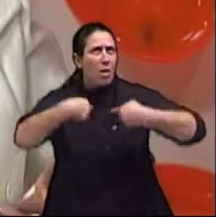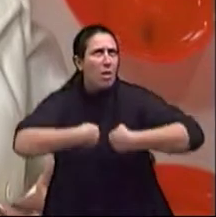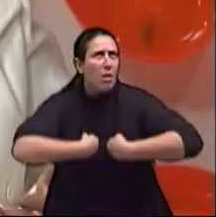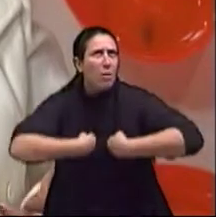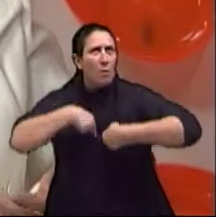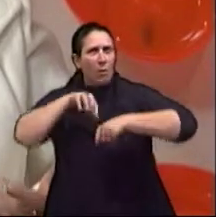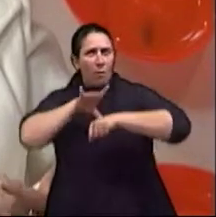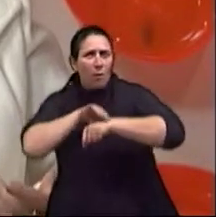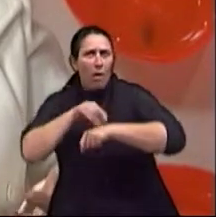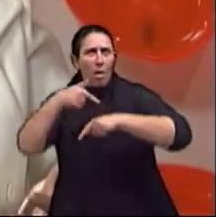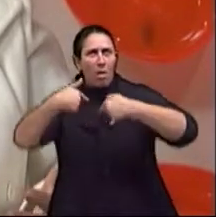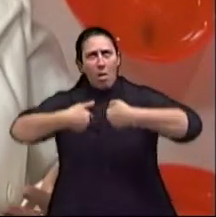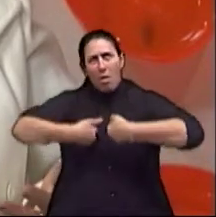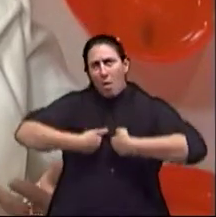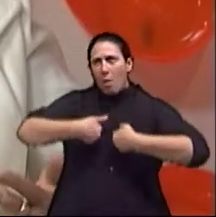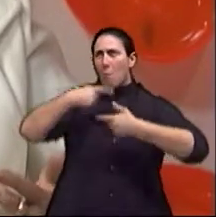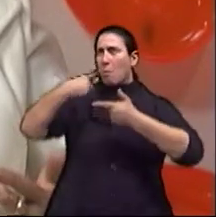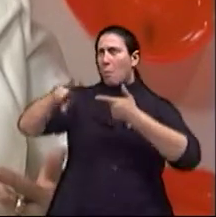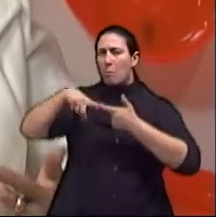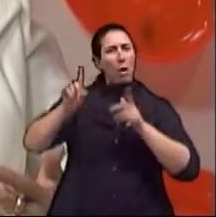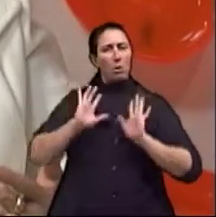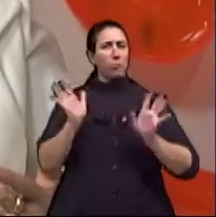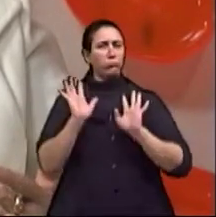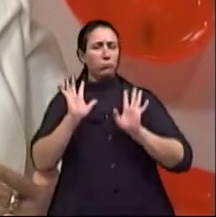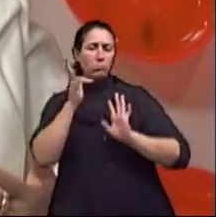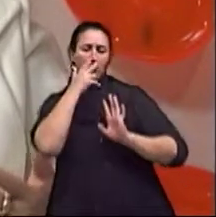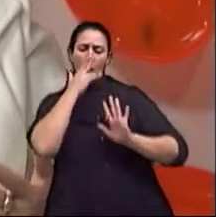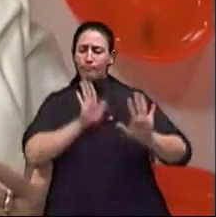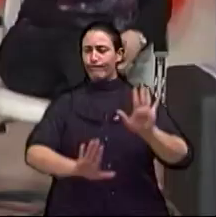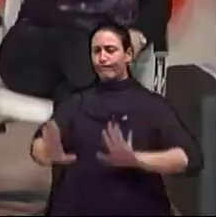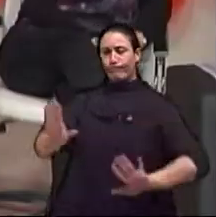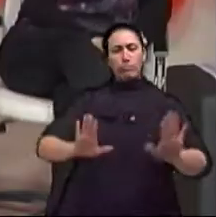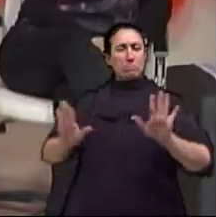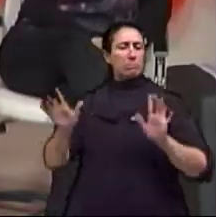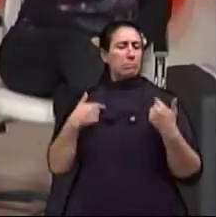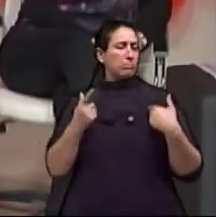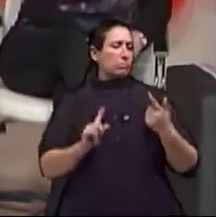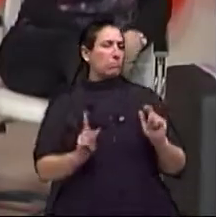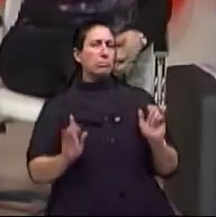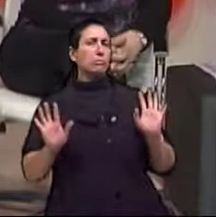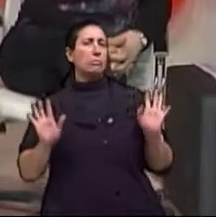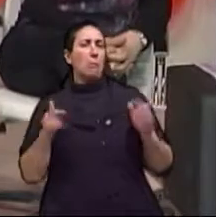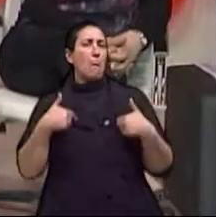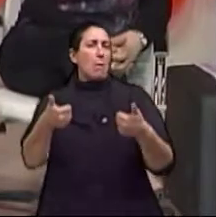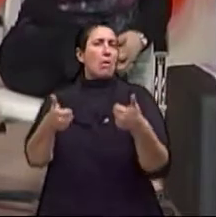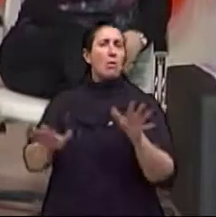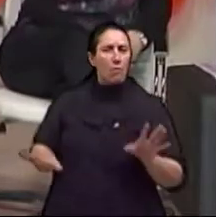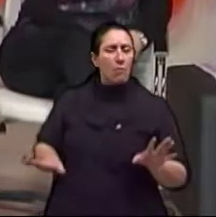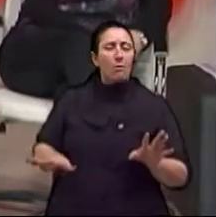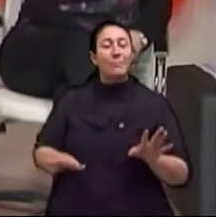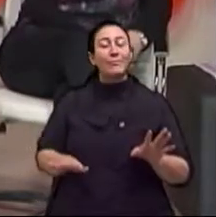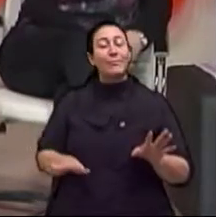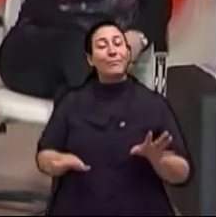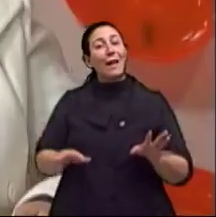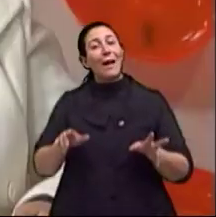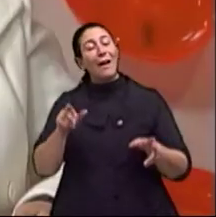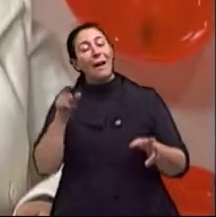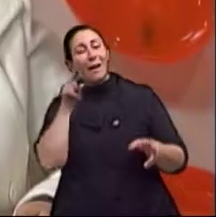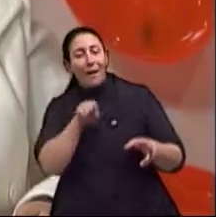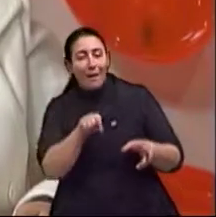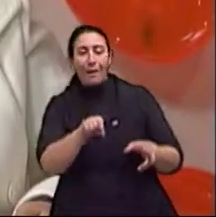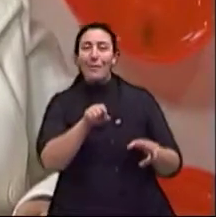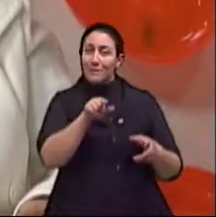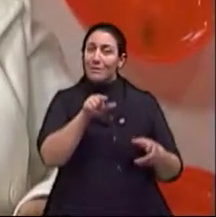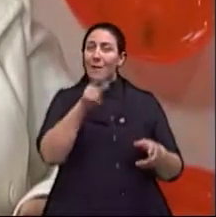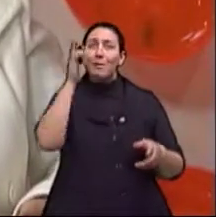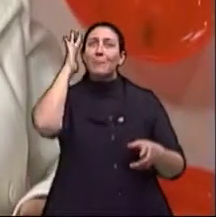é uma forma de proteger o eu é uma forma de se proteger Impacto inteiro né E também é pensar que